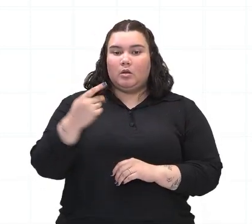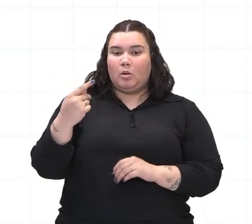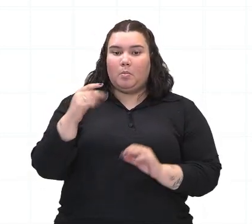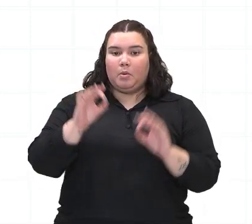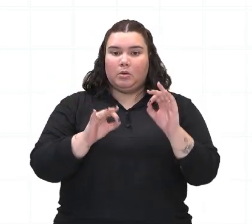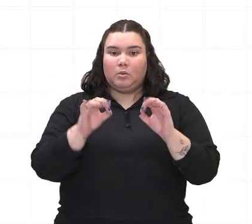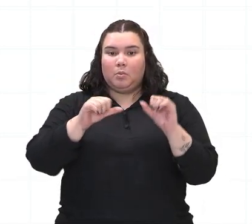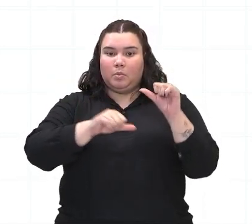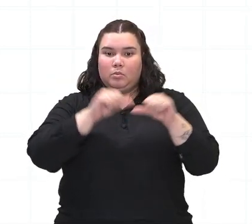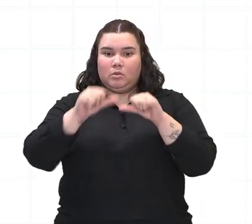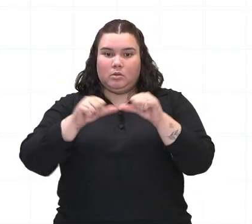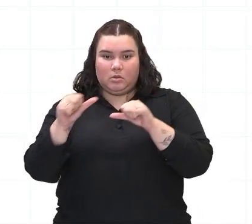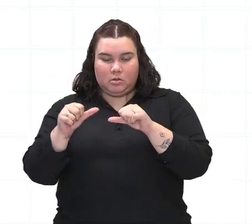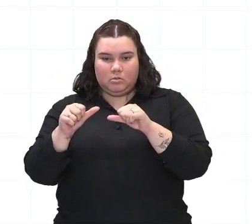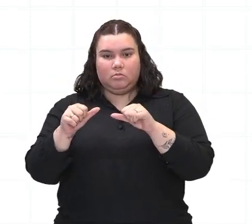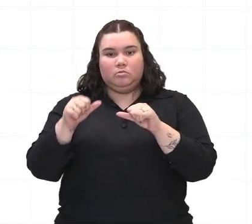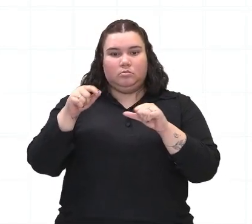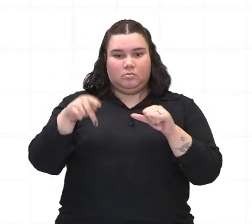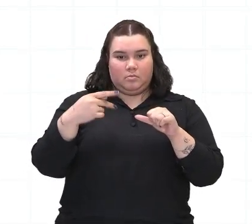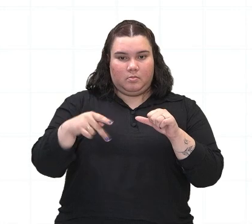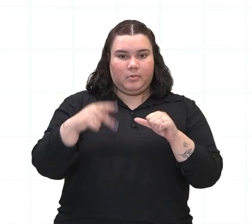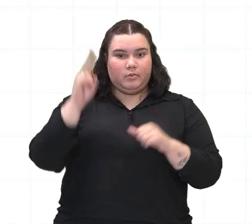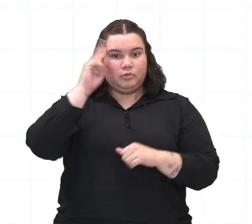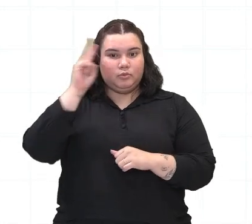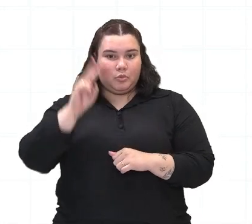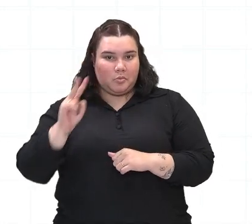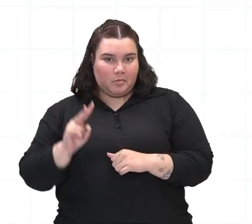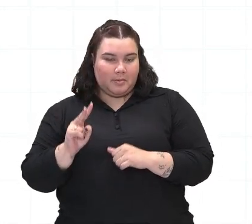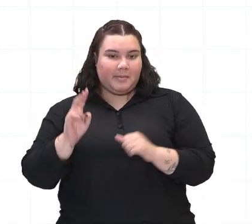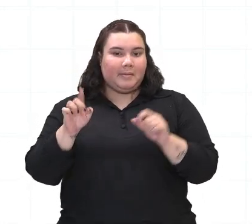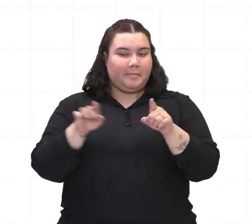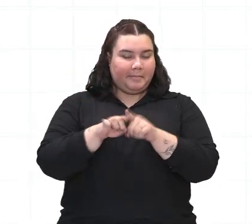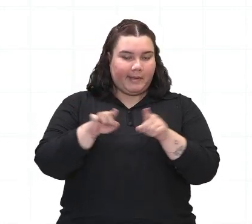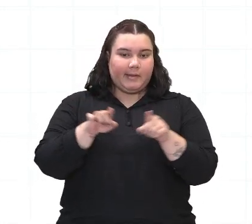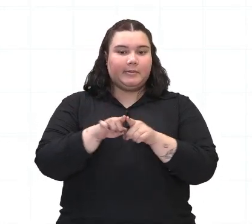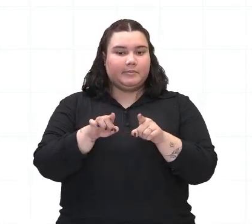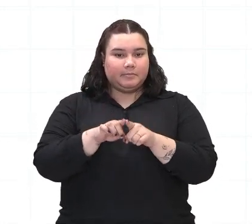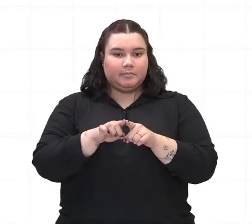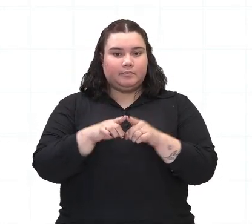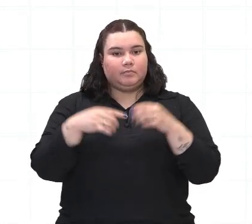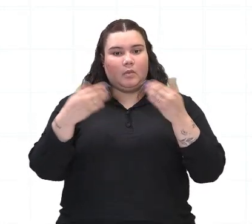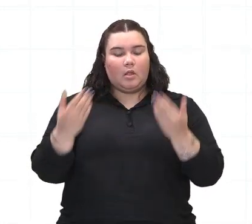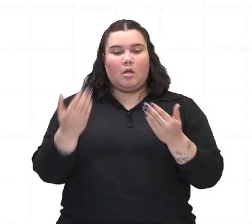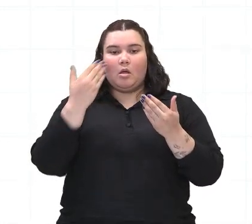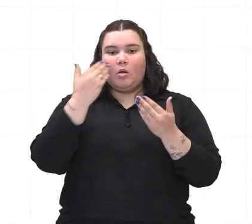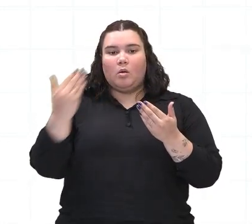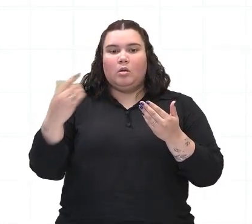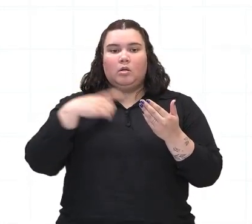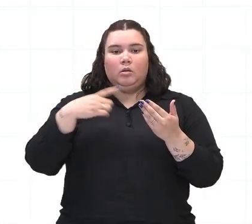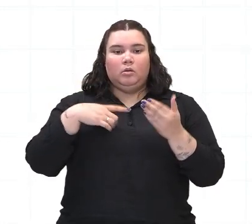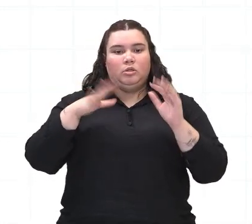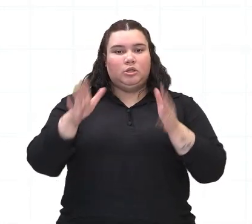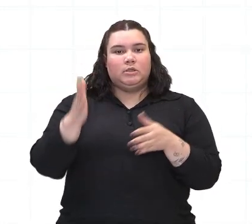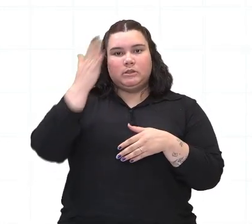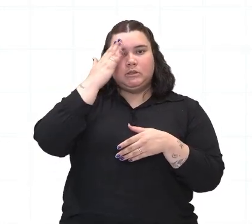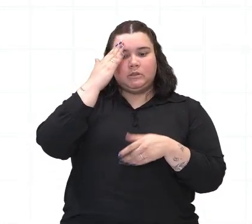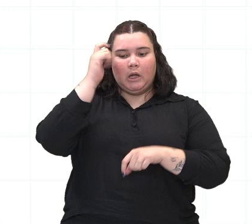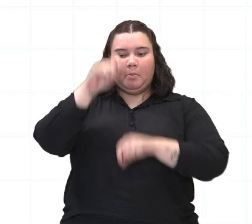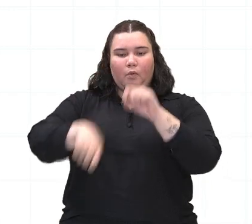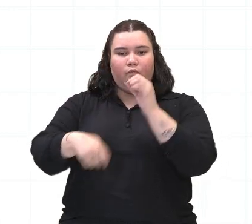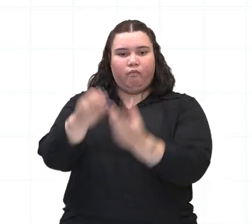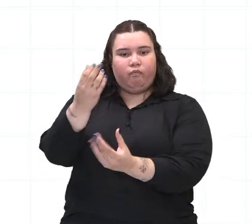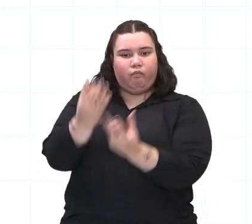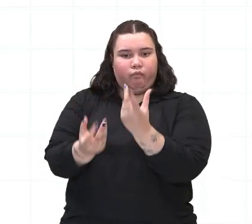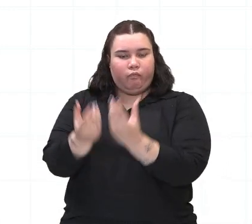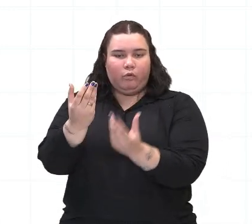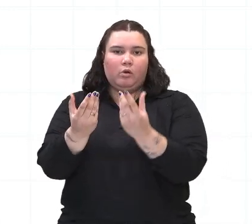transformação dentro desse momento da pré-história também e aí a gente tá vendo no momento que ele já tem né o domínio do fogo ele já consegue controlar